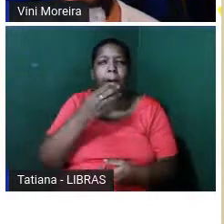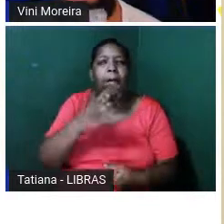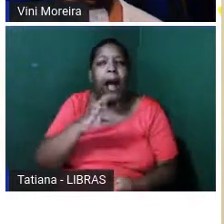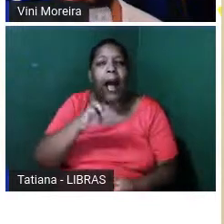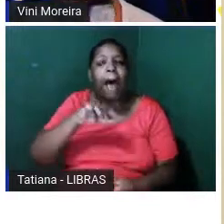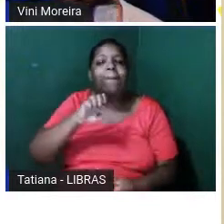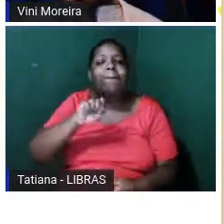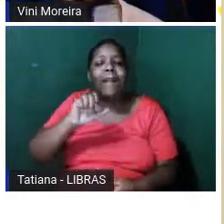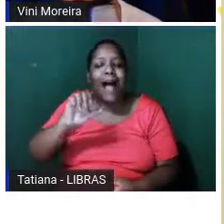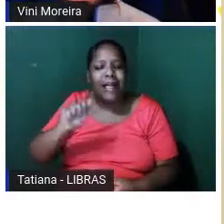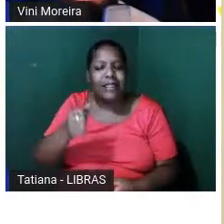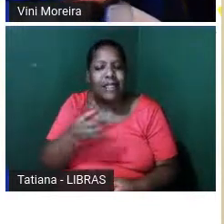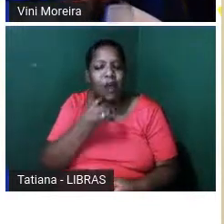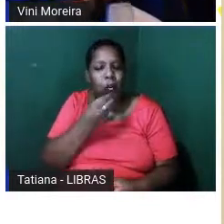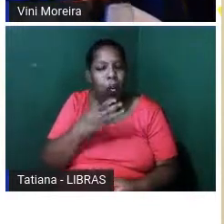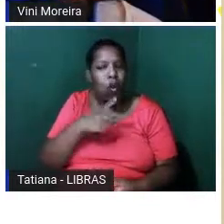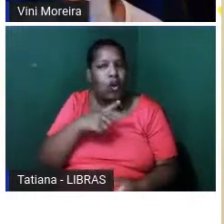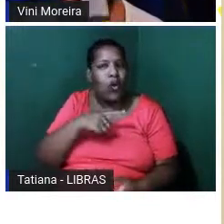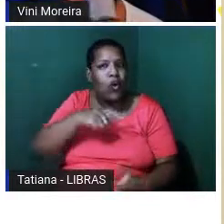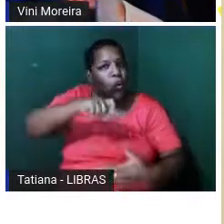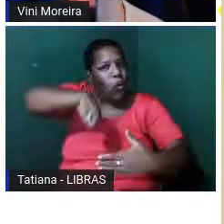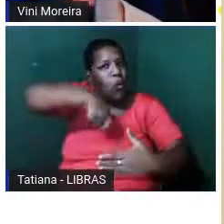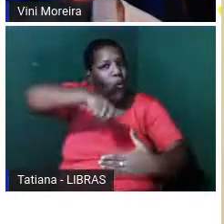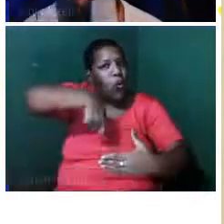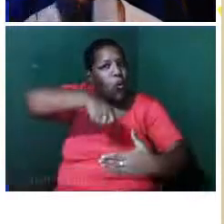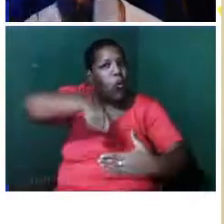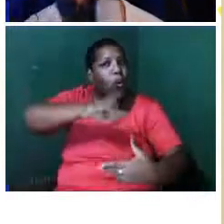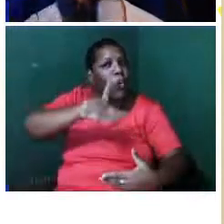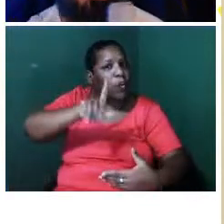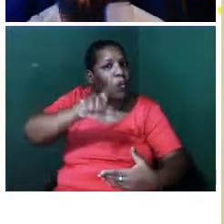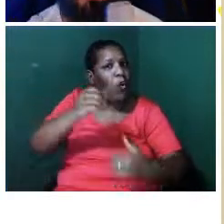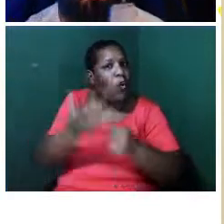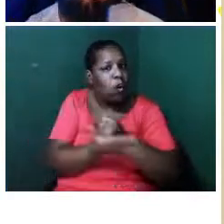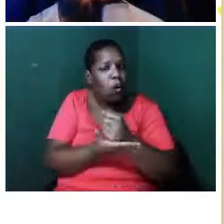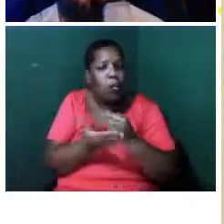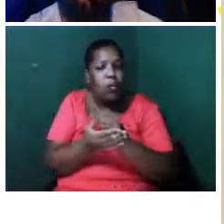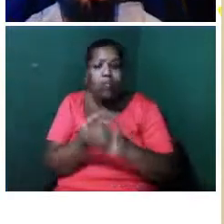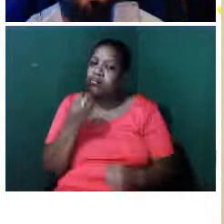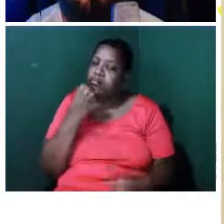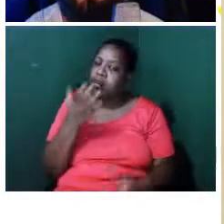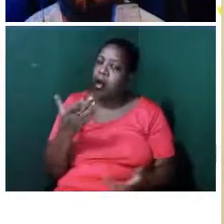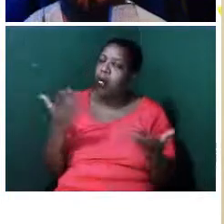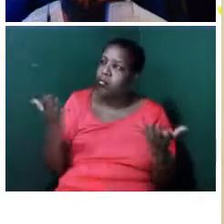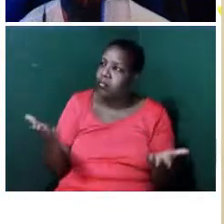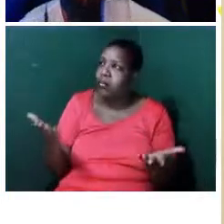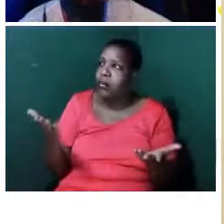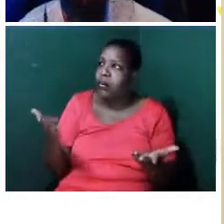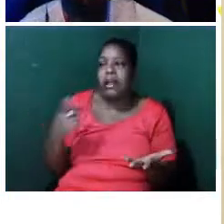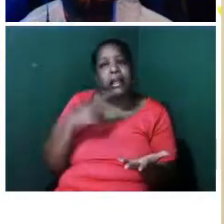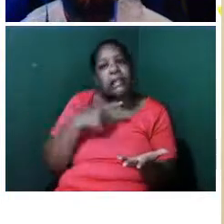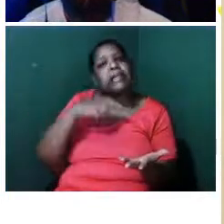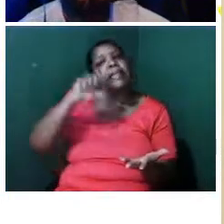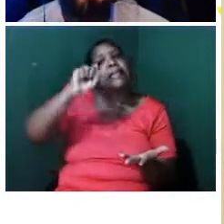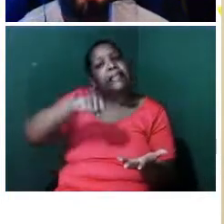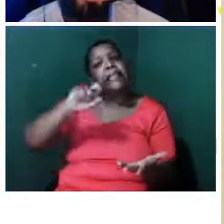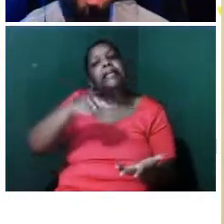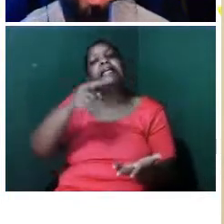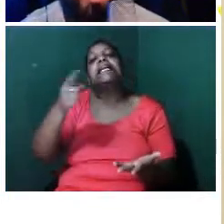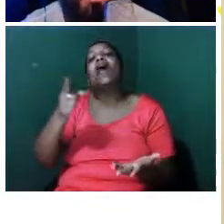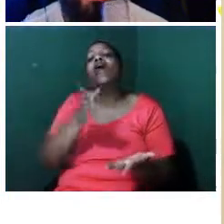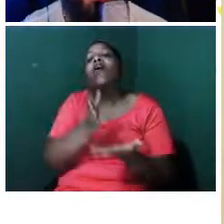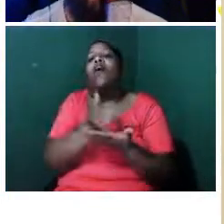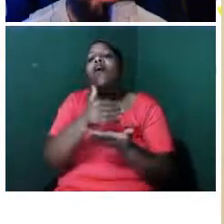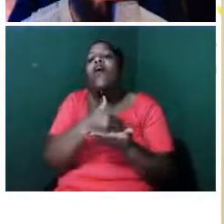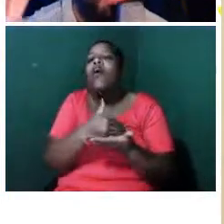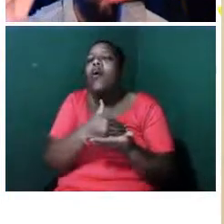e é uma parte muito importante que a massa do bolo é a base para o seu bolo vai ficar bom ou não o negócio é